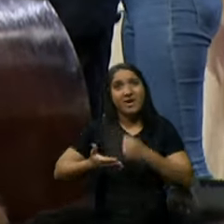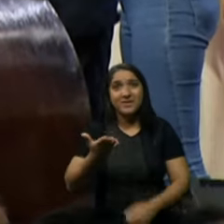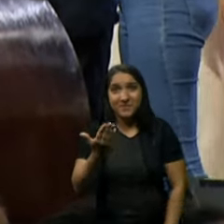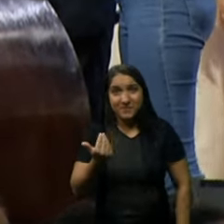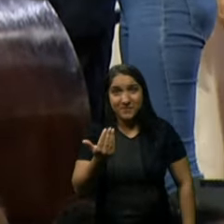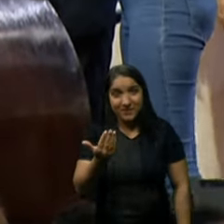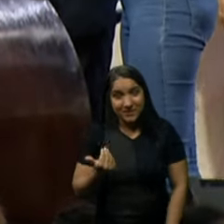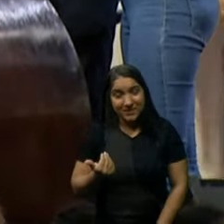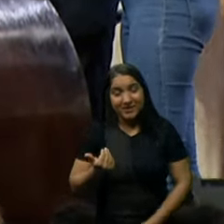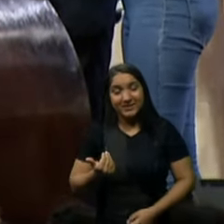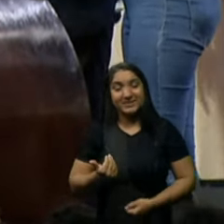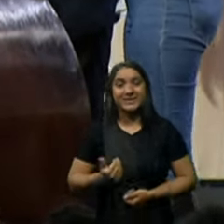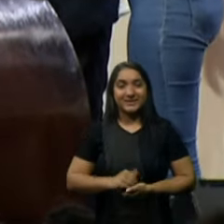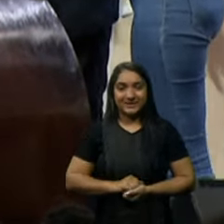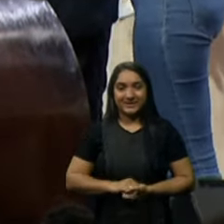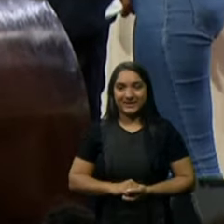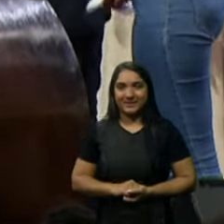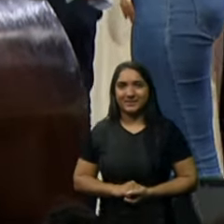vai